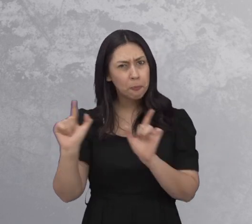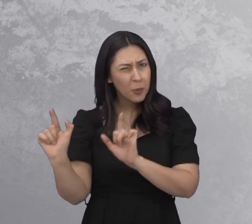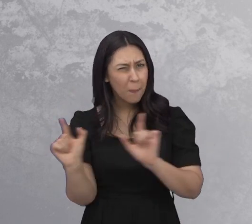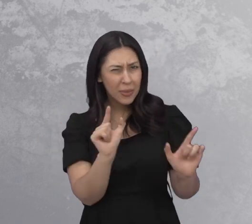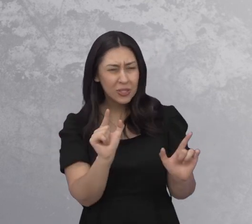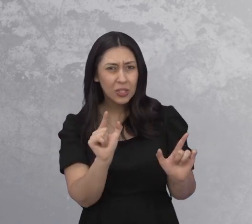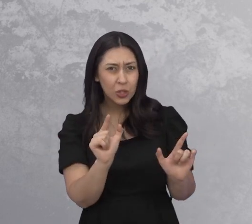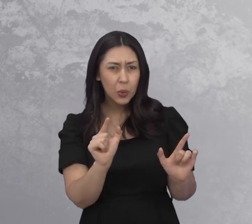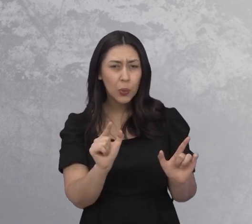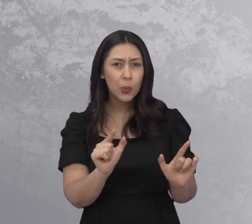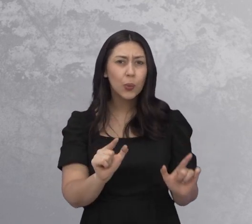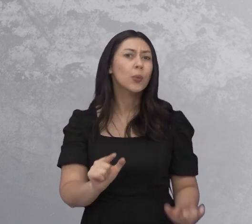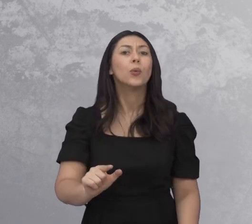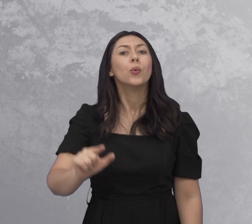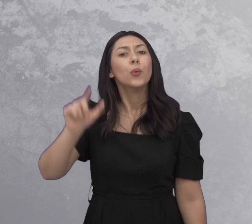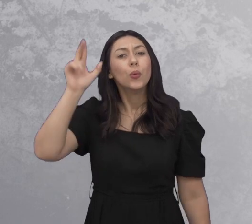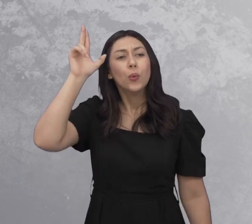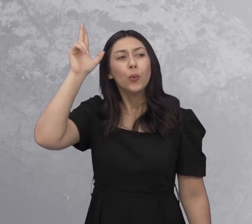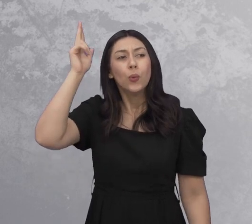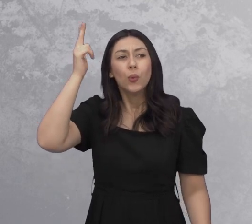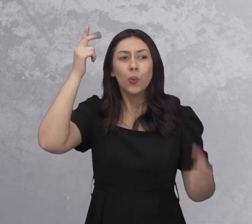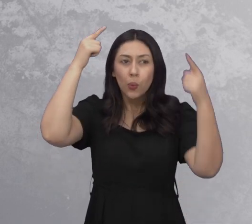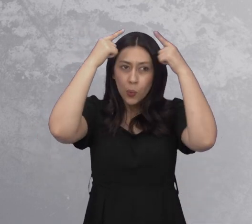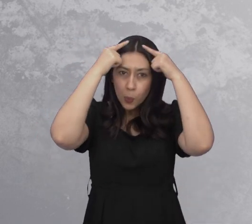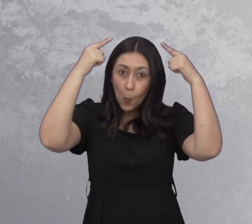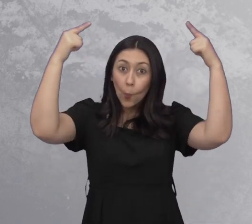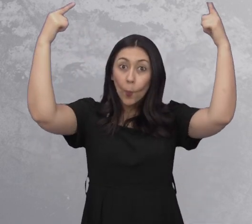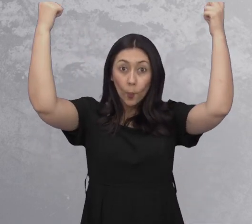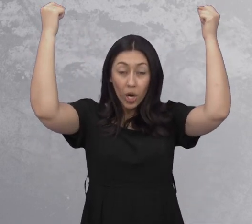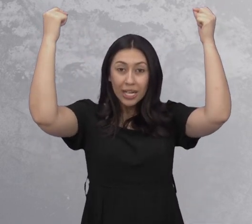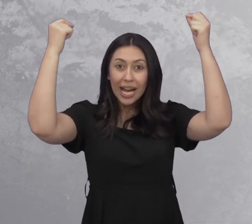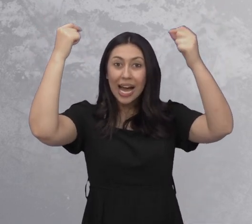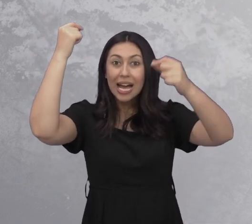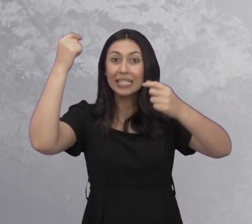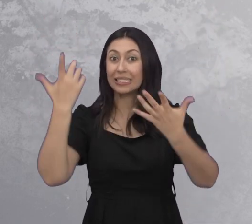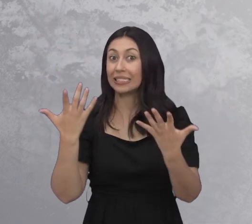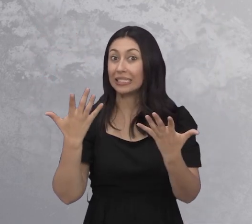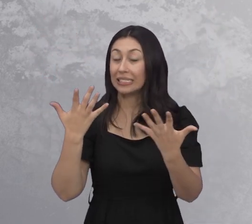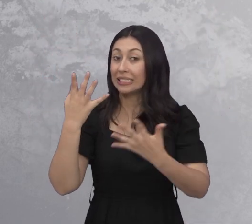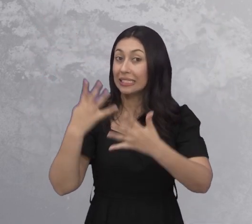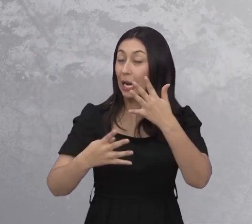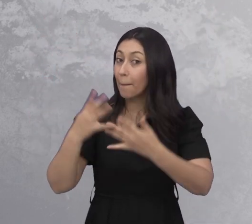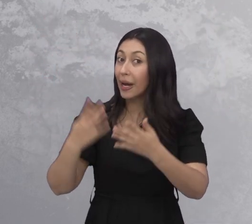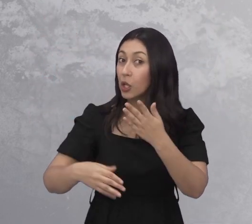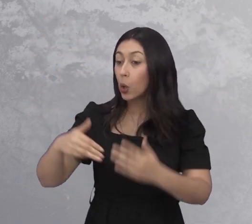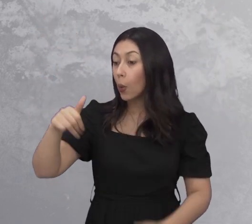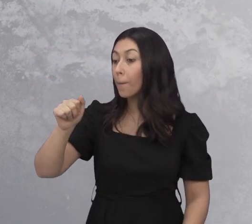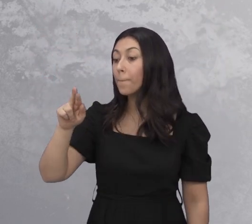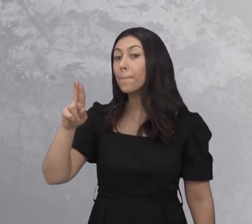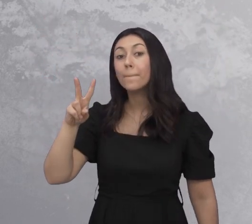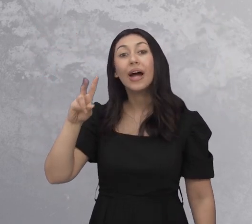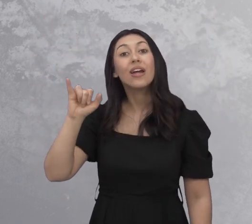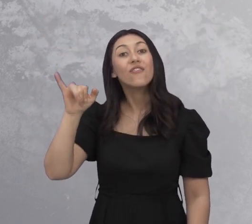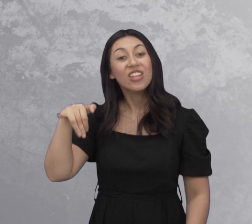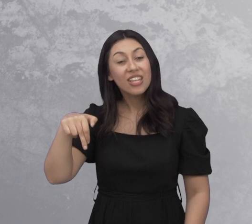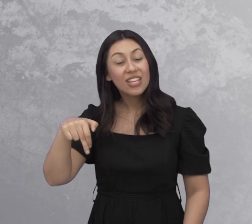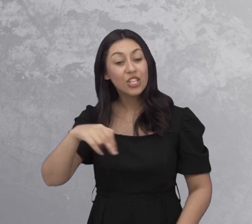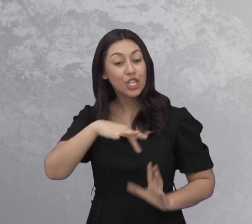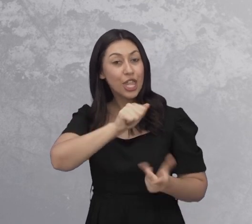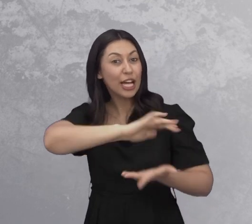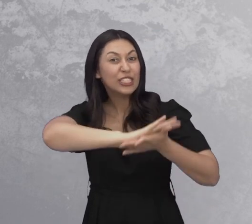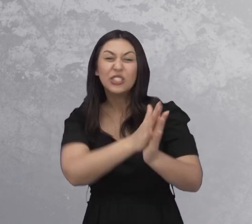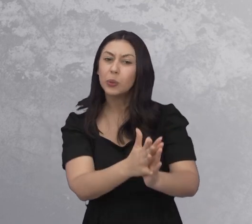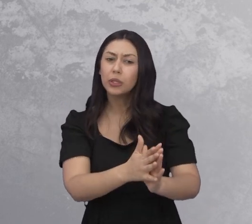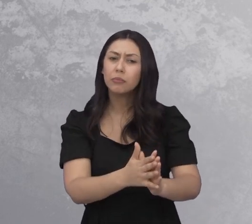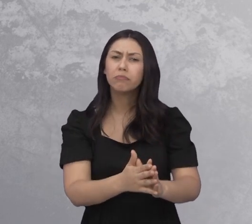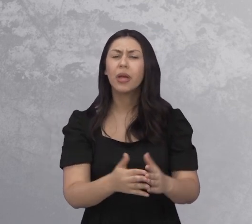episódio, o Pernalonga impediu os planos do extraterrestre de destruir a Terra porque o Marvin queria fazer o quê? O